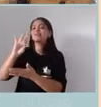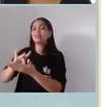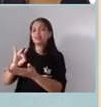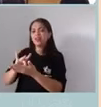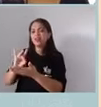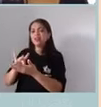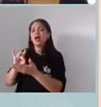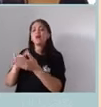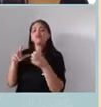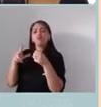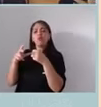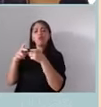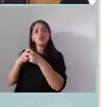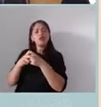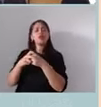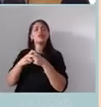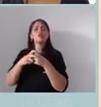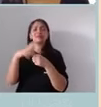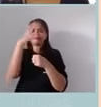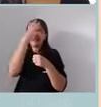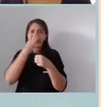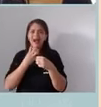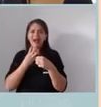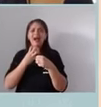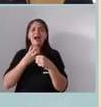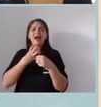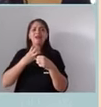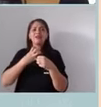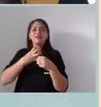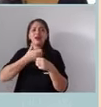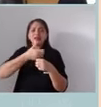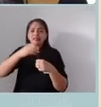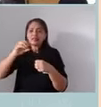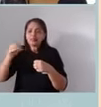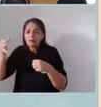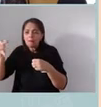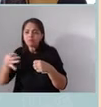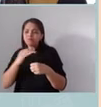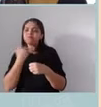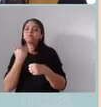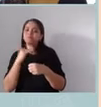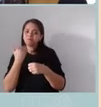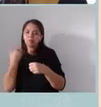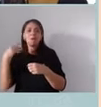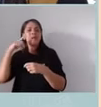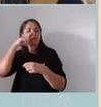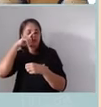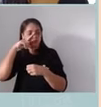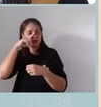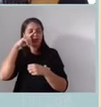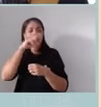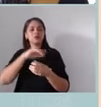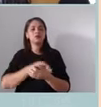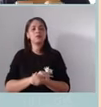raiva, também, que tem uma taxa de mortalidade de quase 100%. Então, também é um vírus muito virulento, certo?